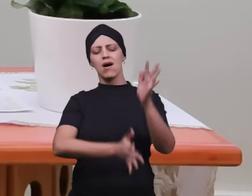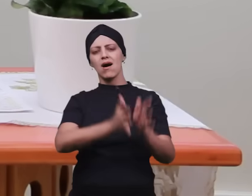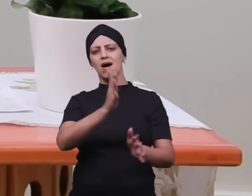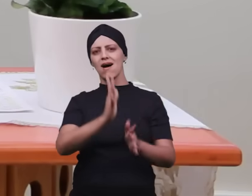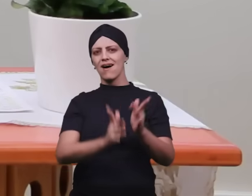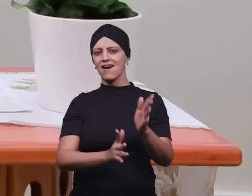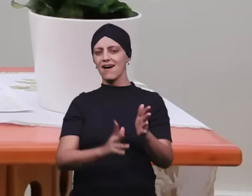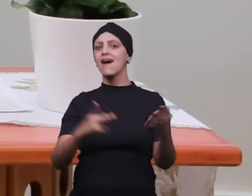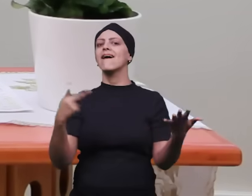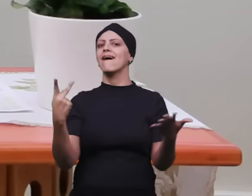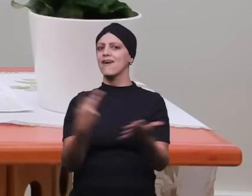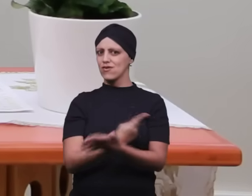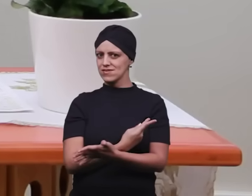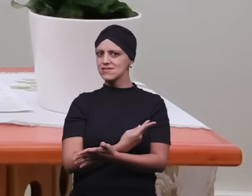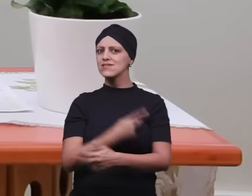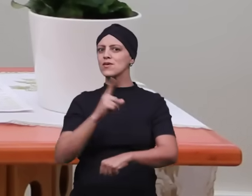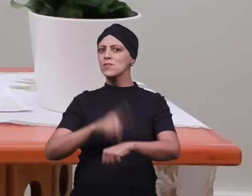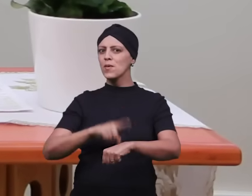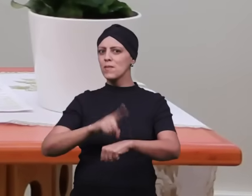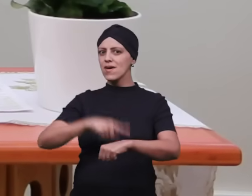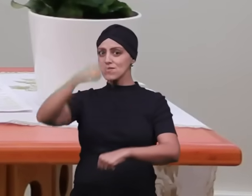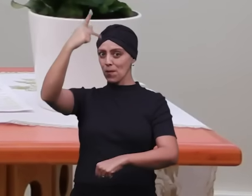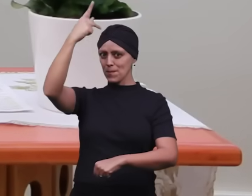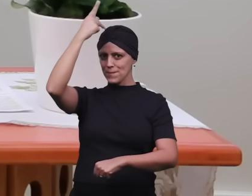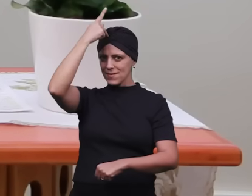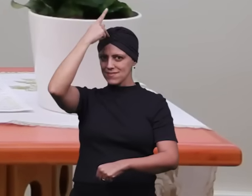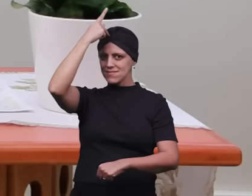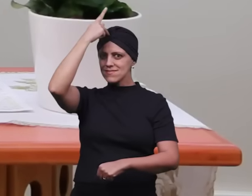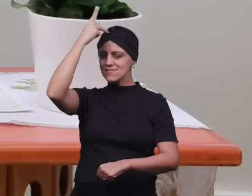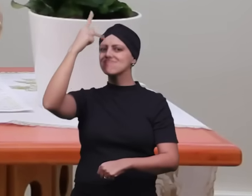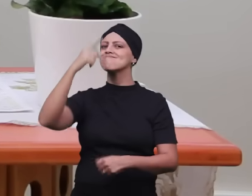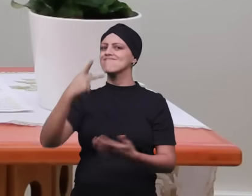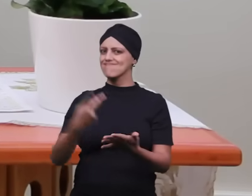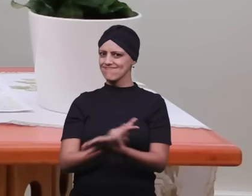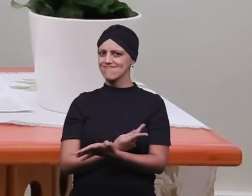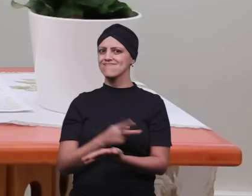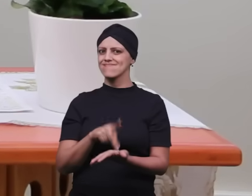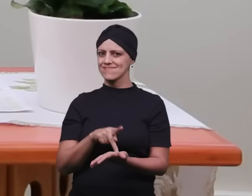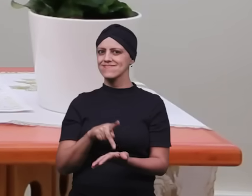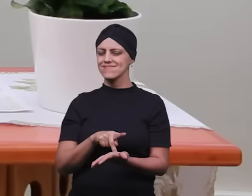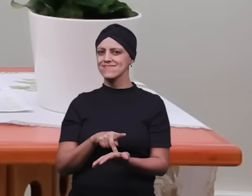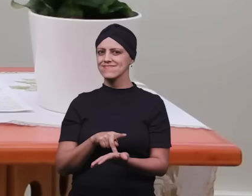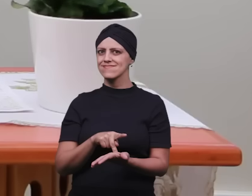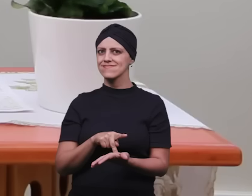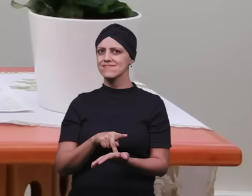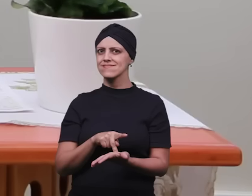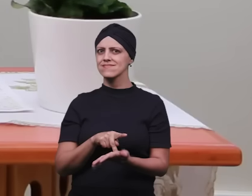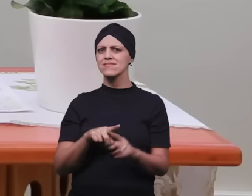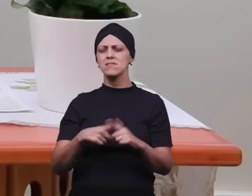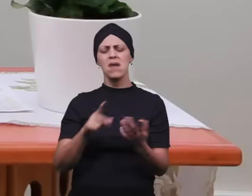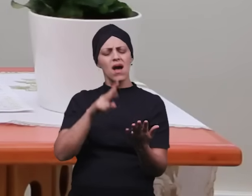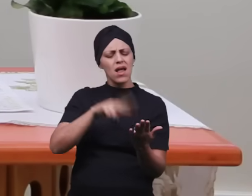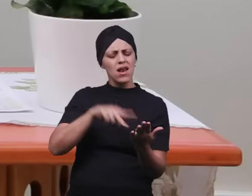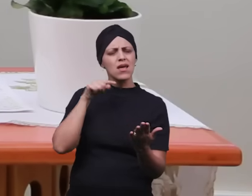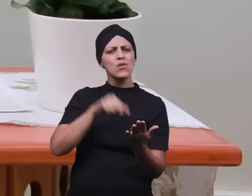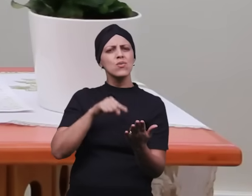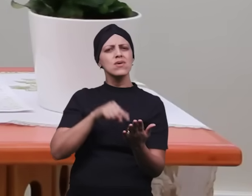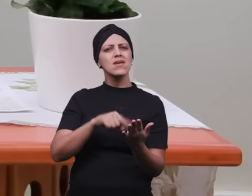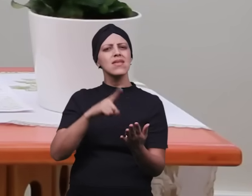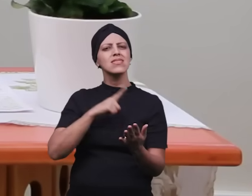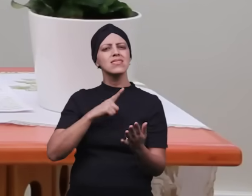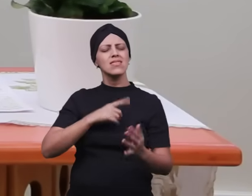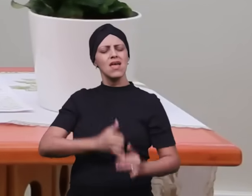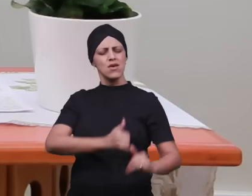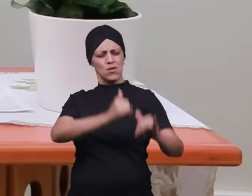em Atos, dia de Pentecostes. Mas aqui a palavra fala que o Senhor tocará uma grande trombeta.